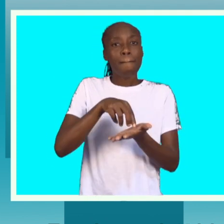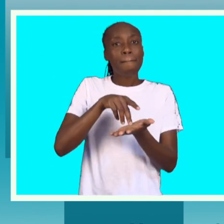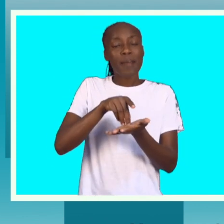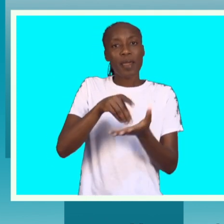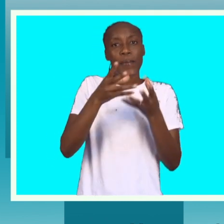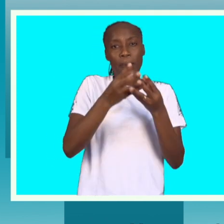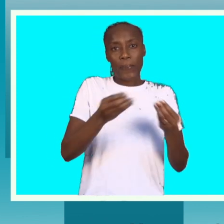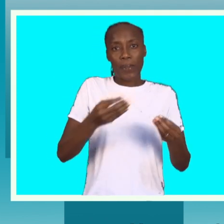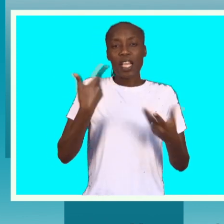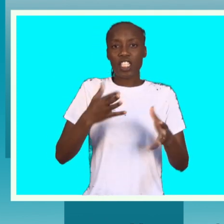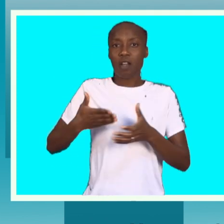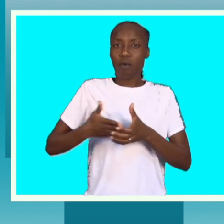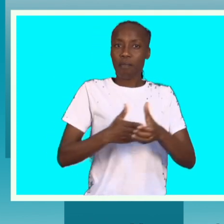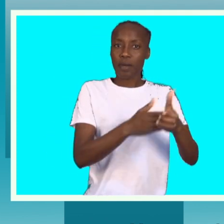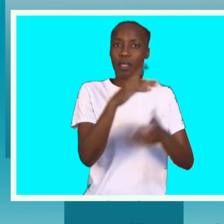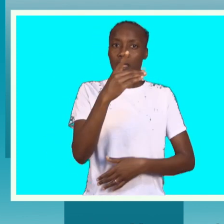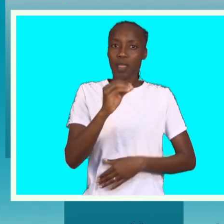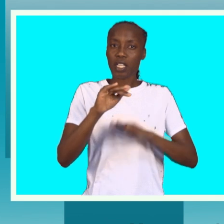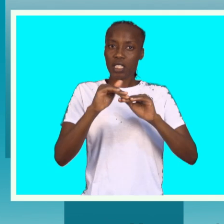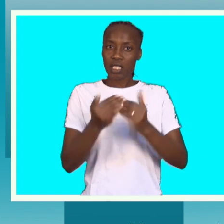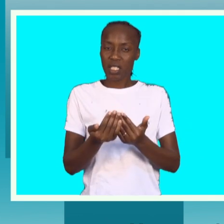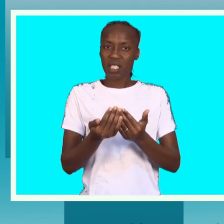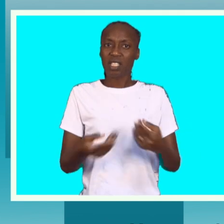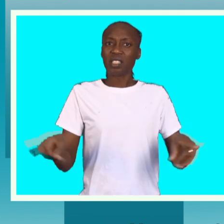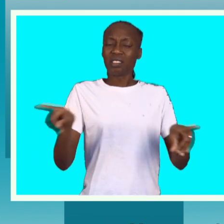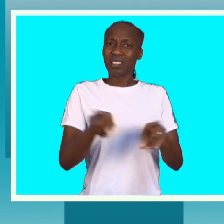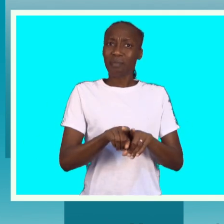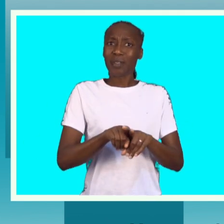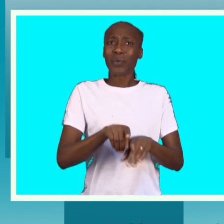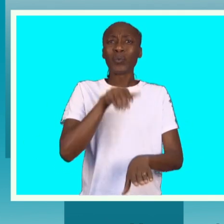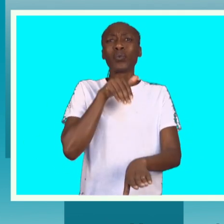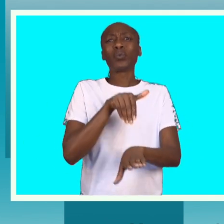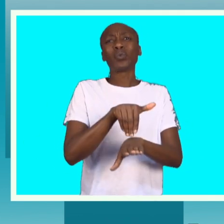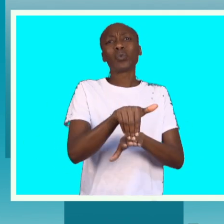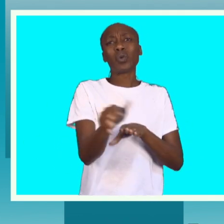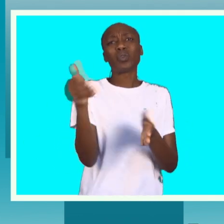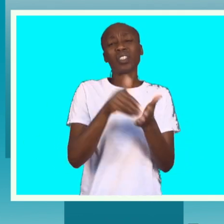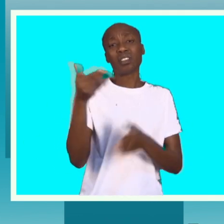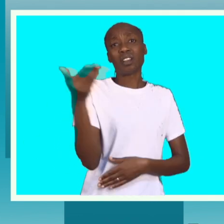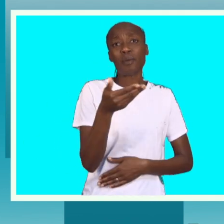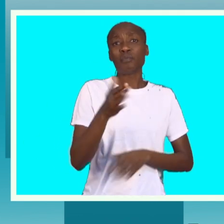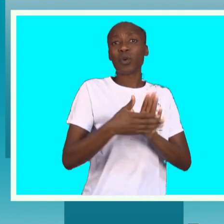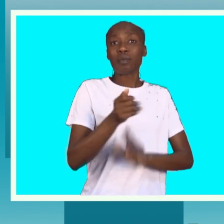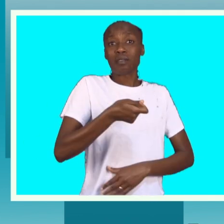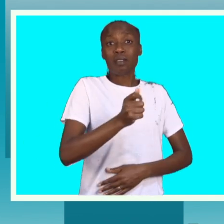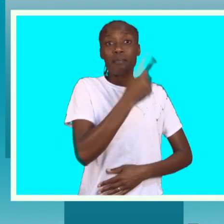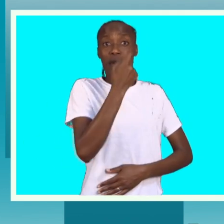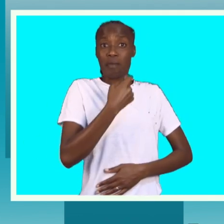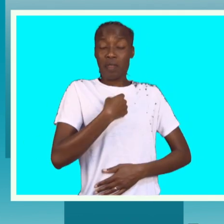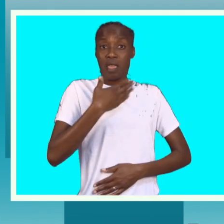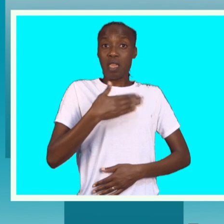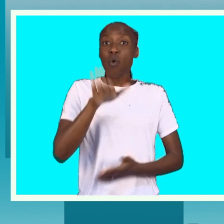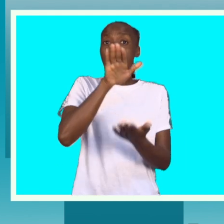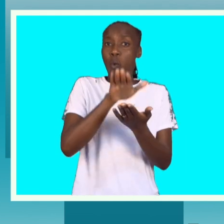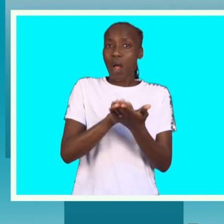Chega aí, na mesma continua. Então, começam a me perguntar, você é de onde? Eu sou da Mutarara, posto em